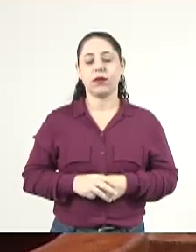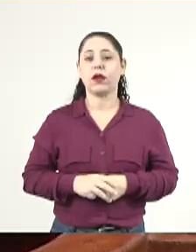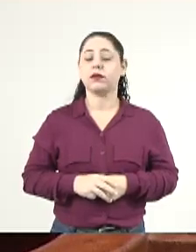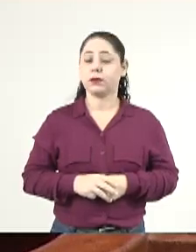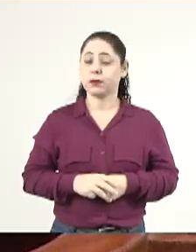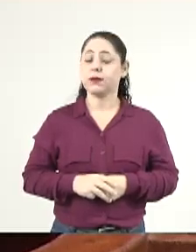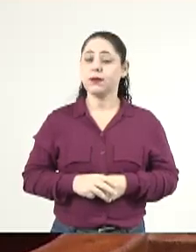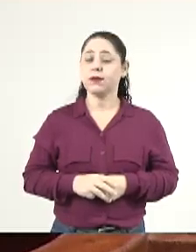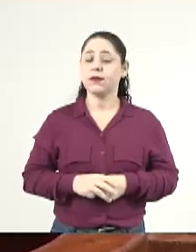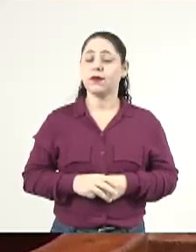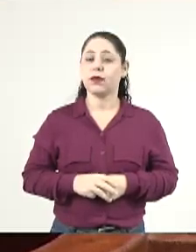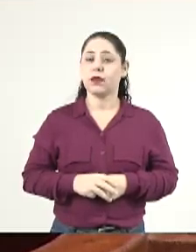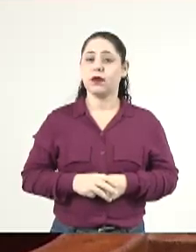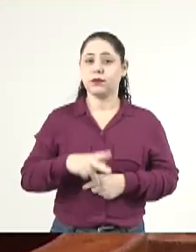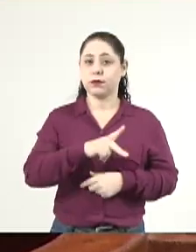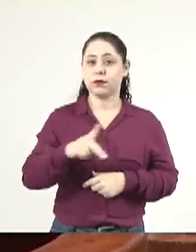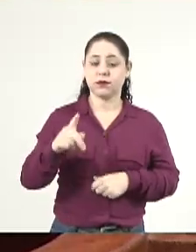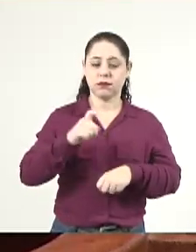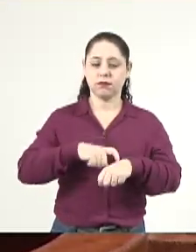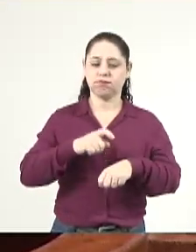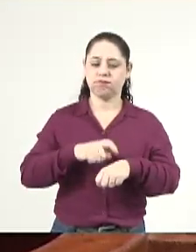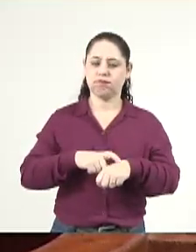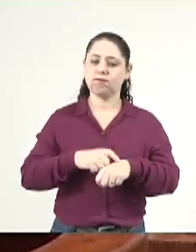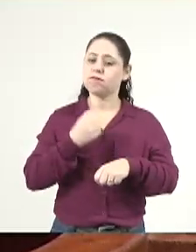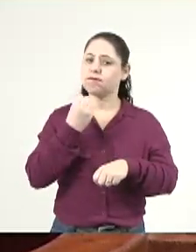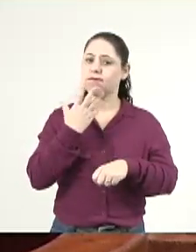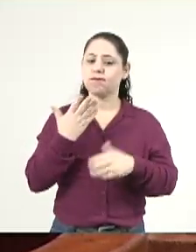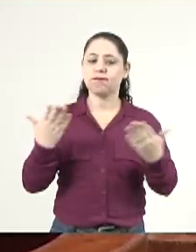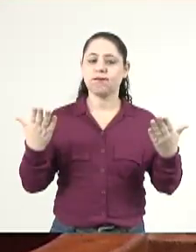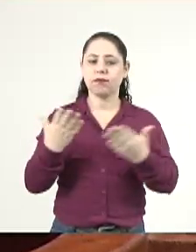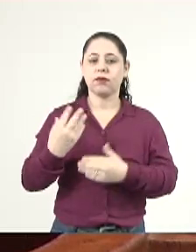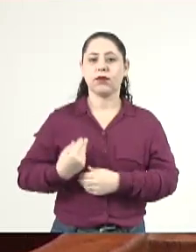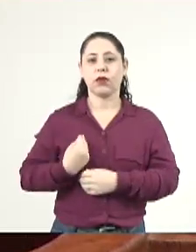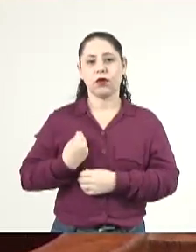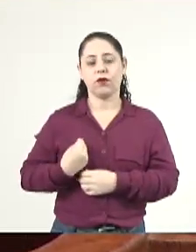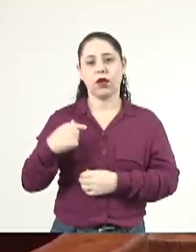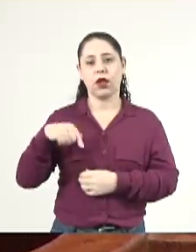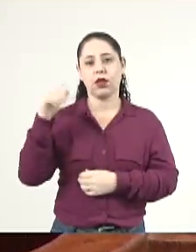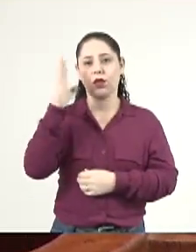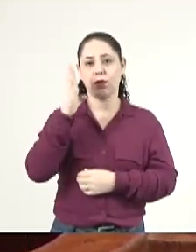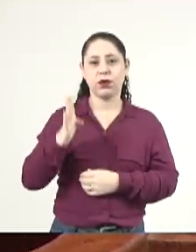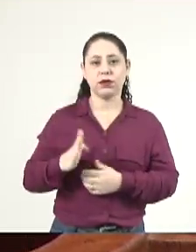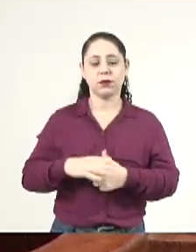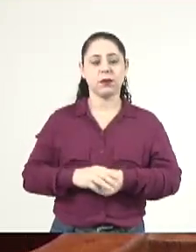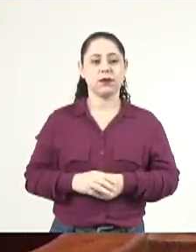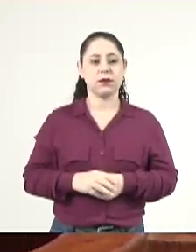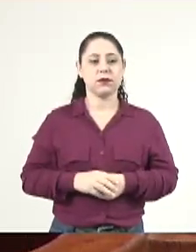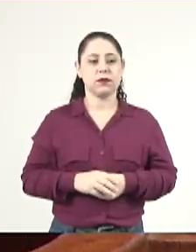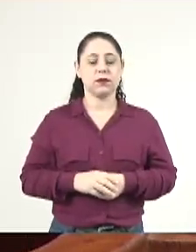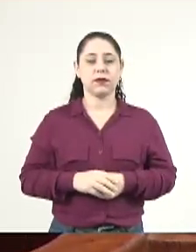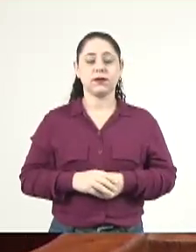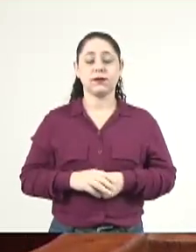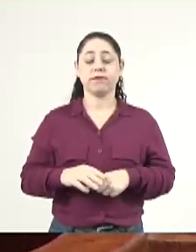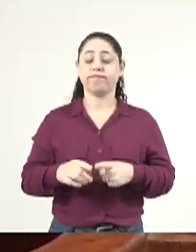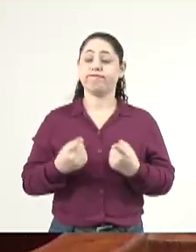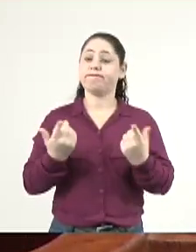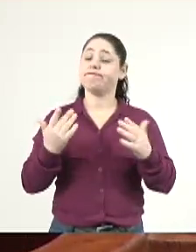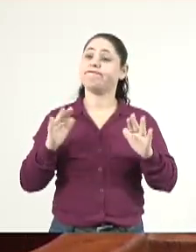penso que esse é um momento bastante positivo que nós estamos vivendo no Brasil,